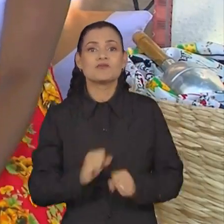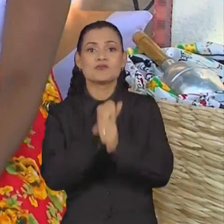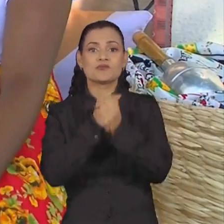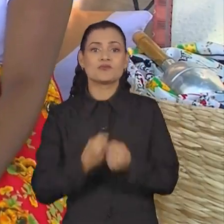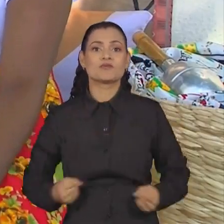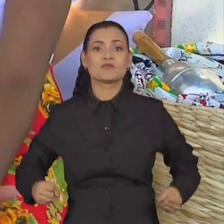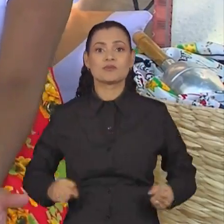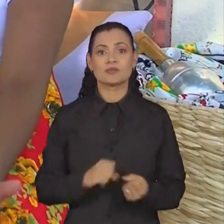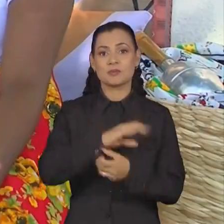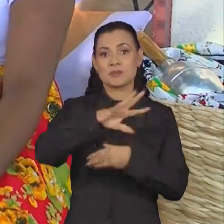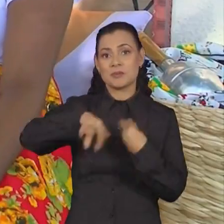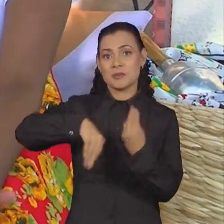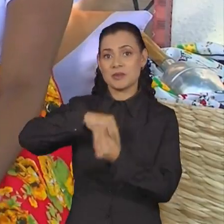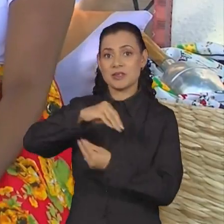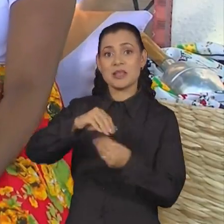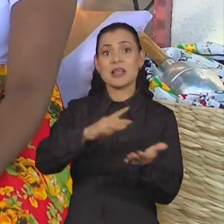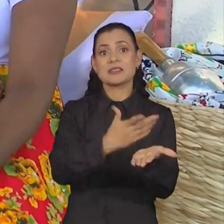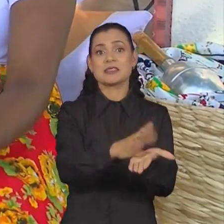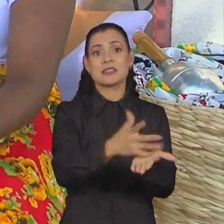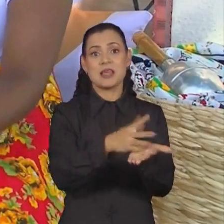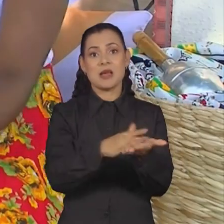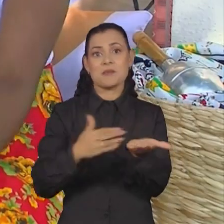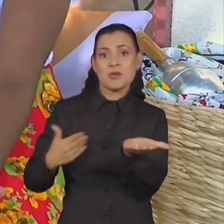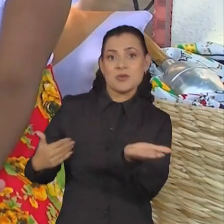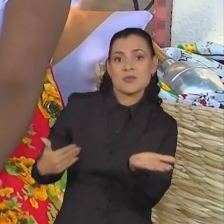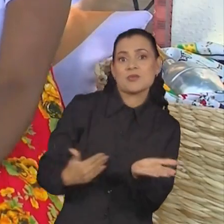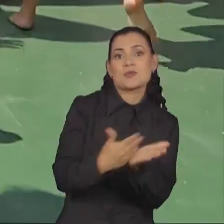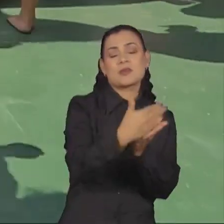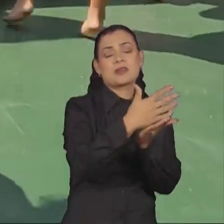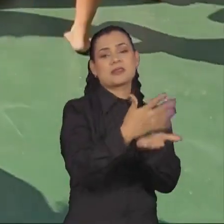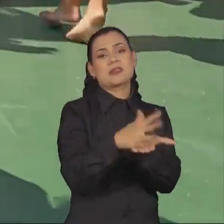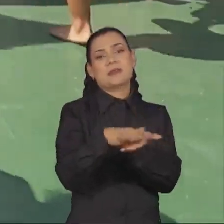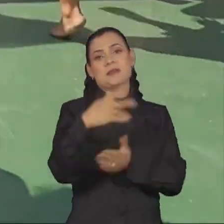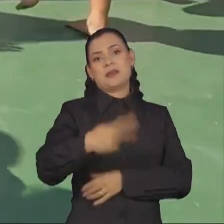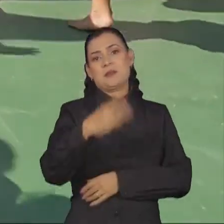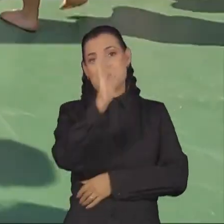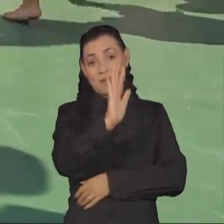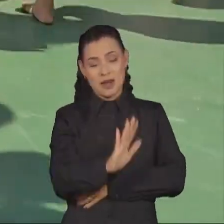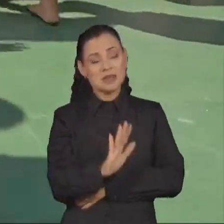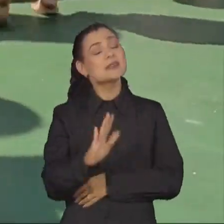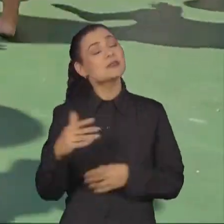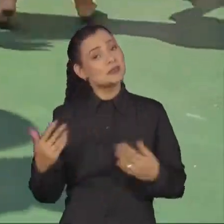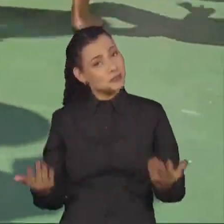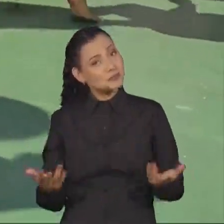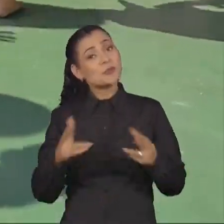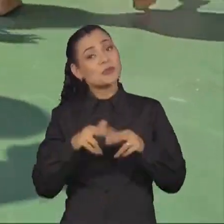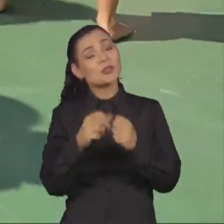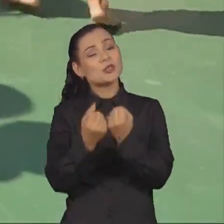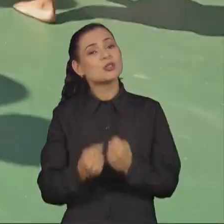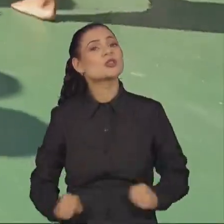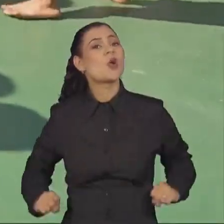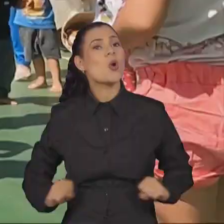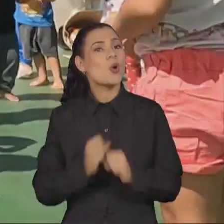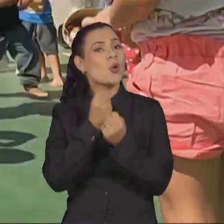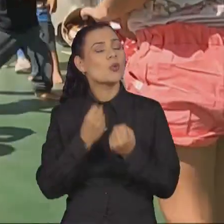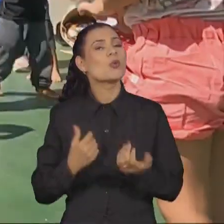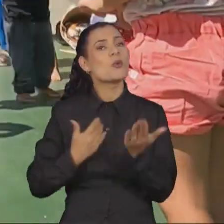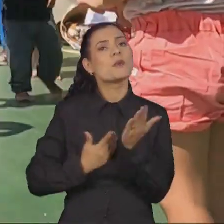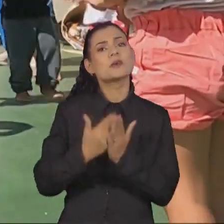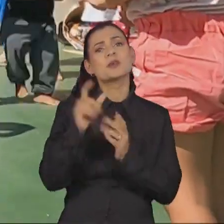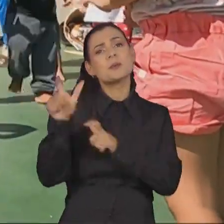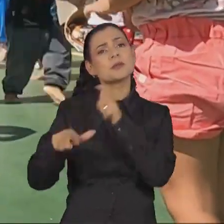do samba, né? A partir do jongo se tornou o samba aqui no Brasil. Né? E o jongo, ele nasceu ali com as